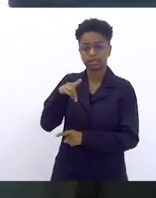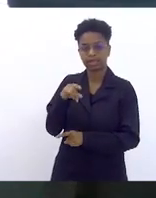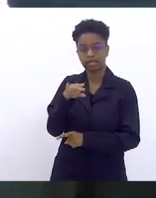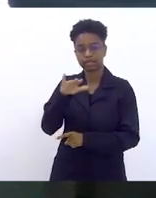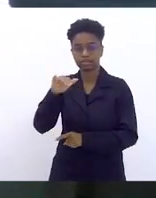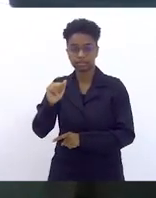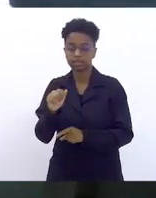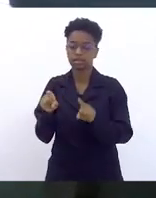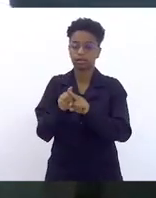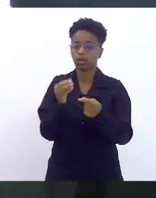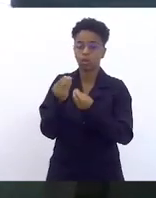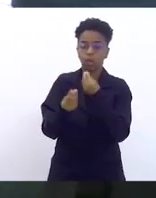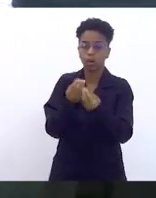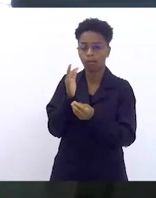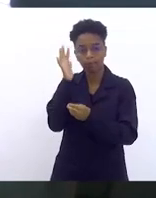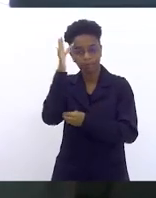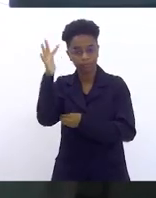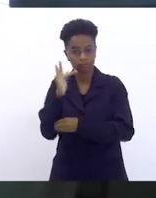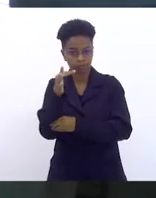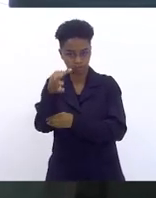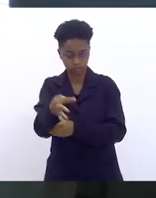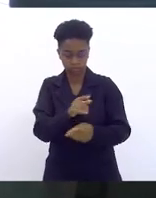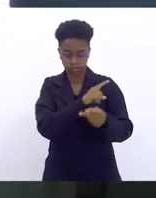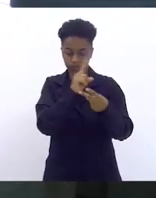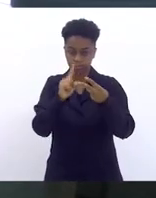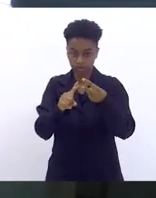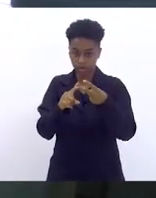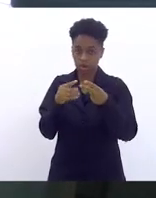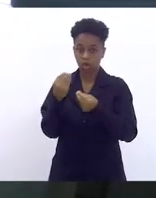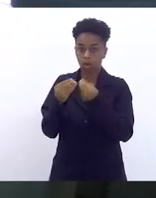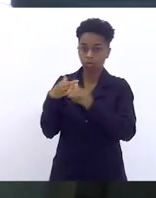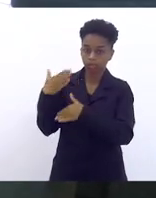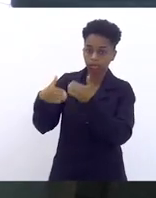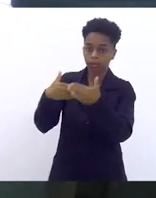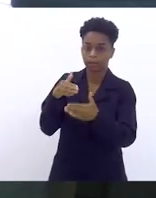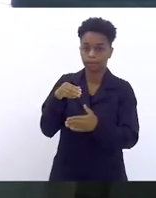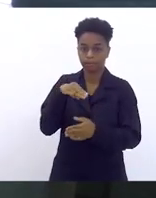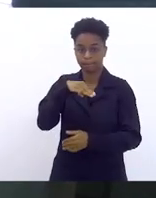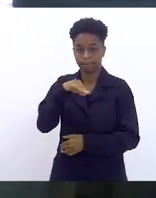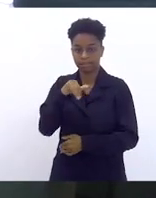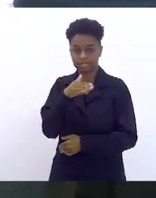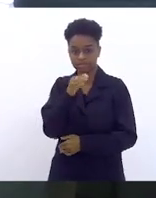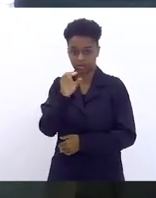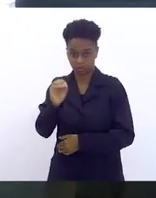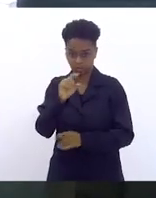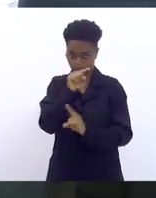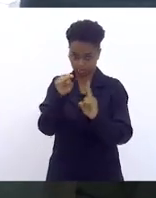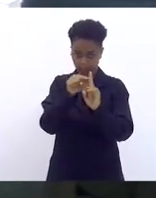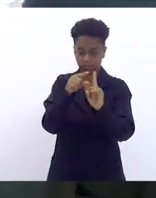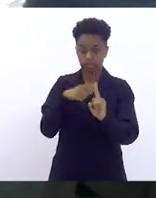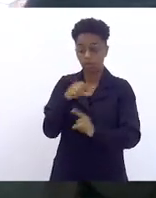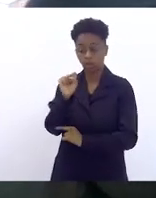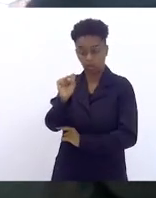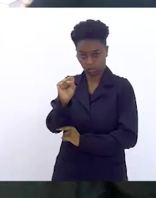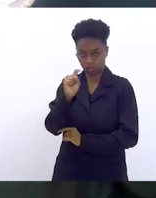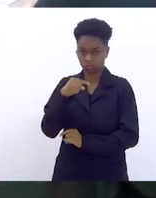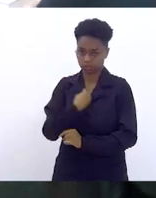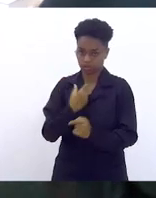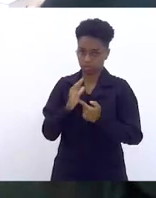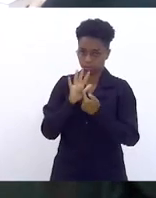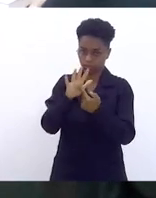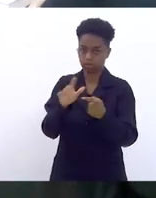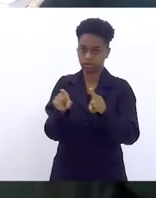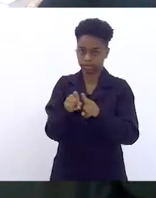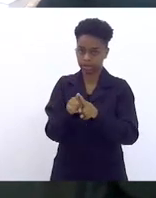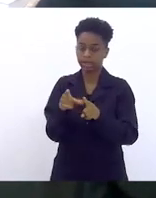depois nós passamos ao desenvolvimento das missões serão oito missões Nós mostraremos aqui também então a gente tem uma carteira